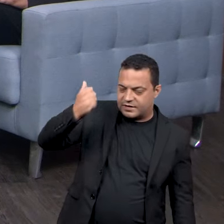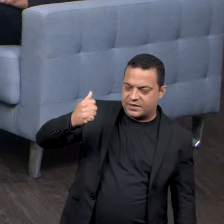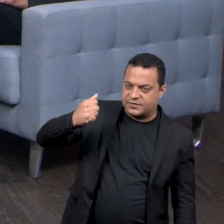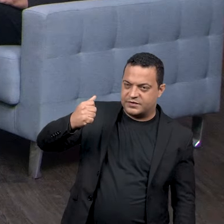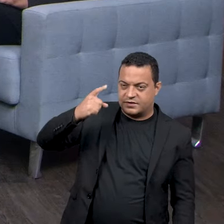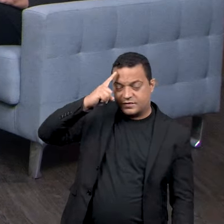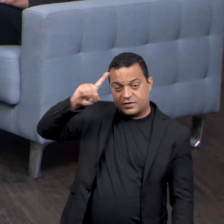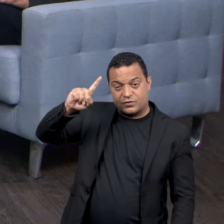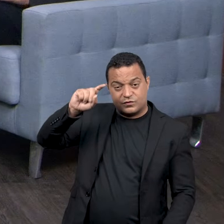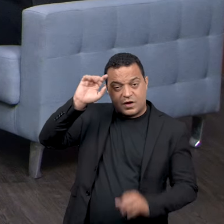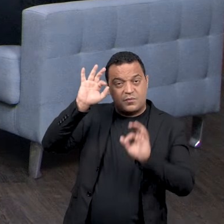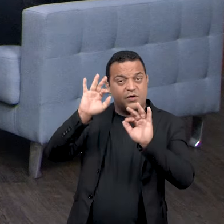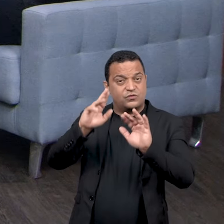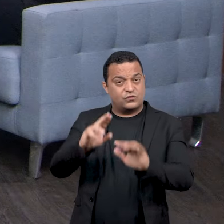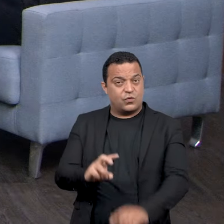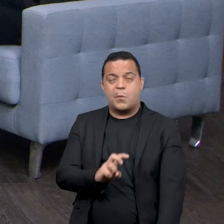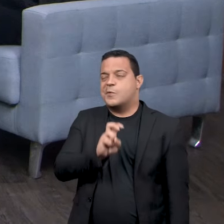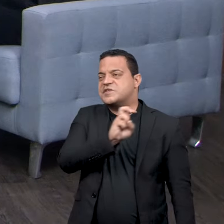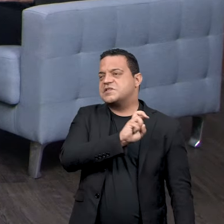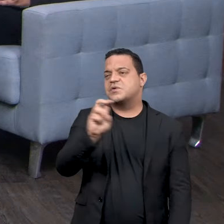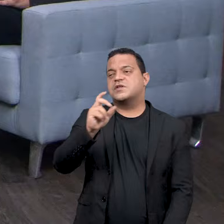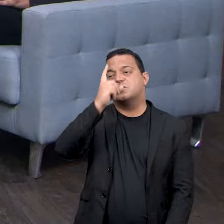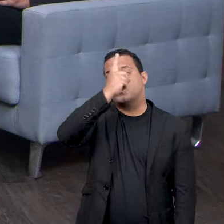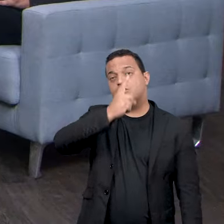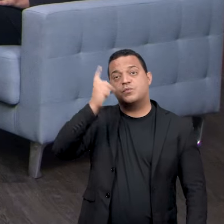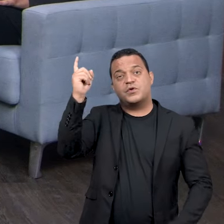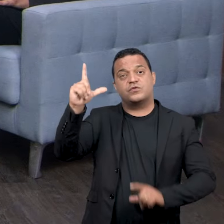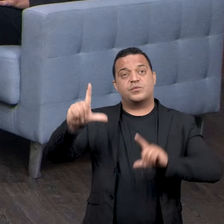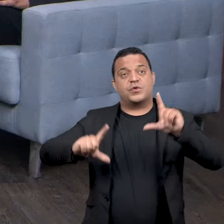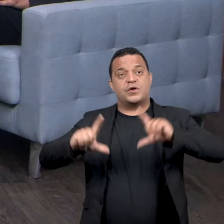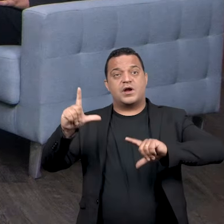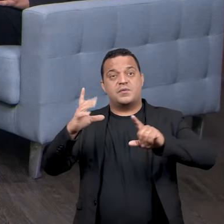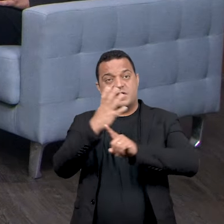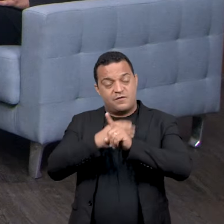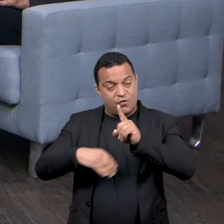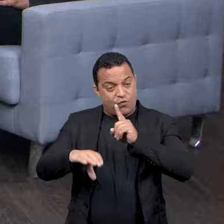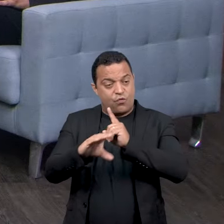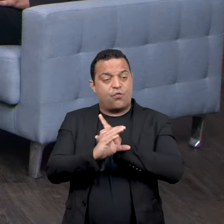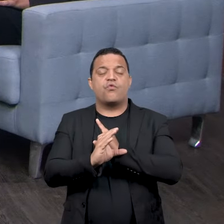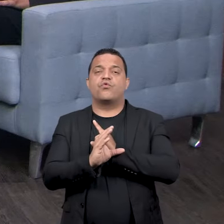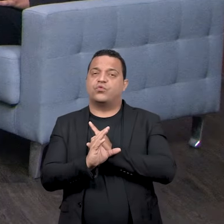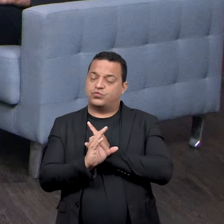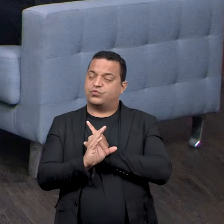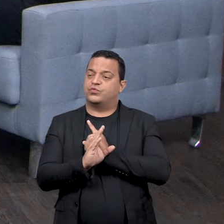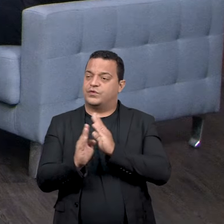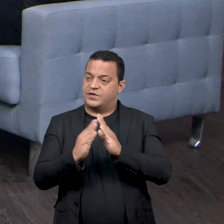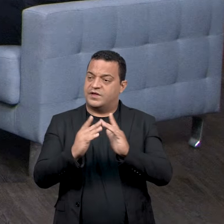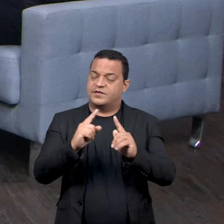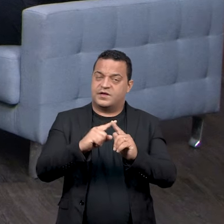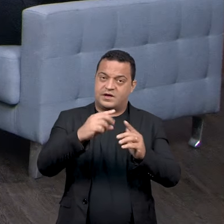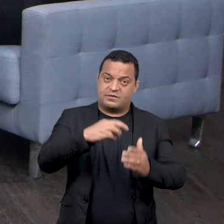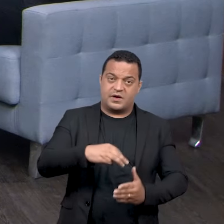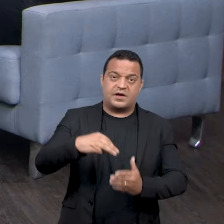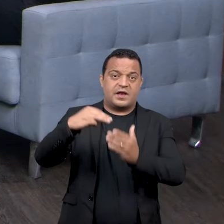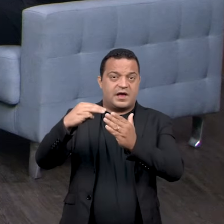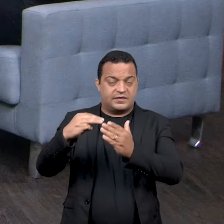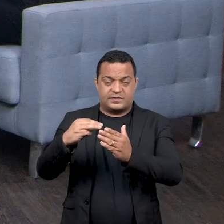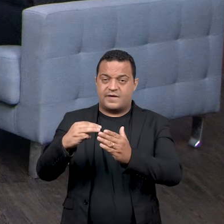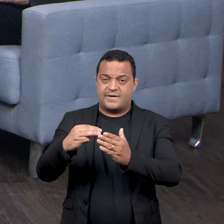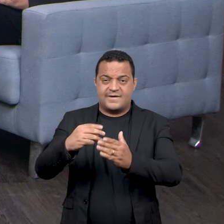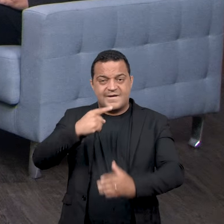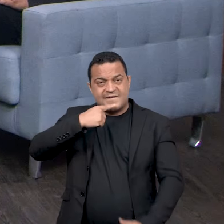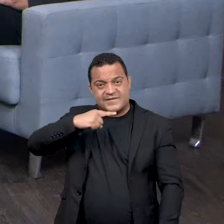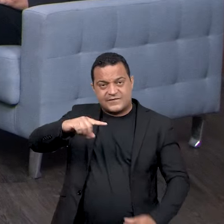vitórias do Senhor. Nesses 52 domingos tiveram cultos lá na sua igreja também. Glória a Jesus. Não só no domingo, mas em